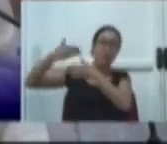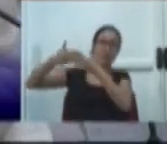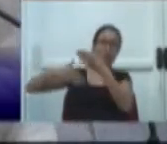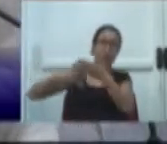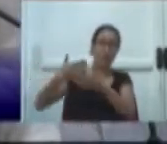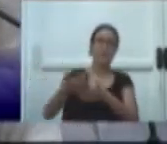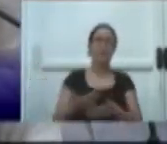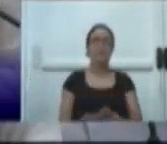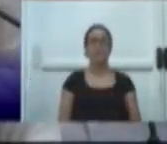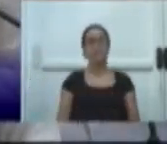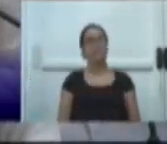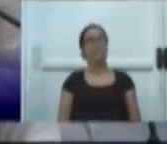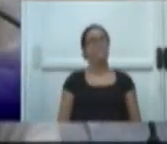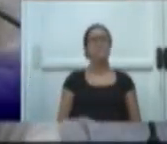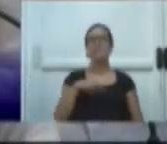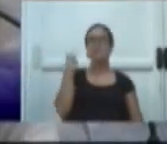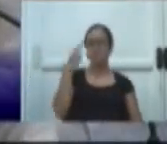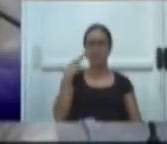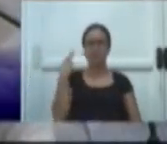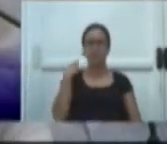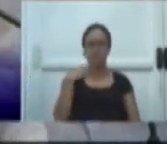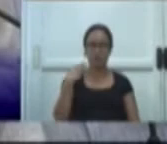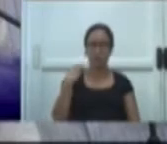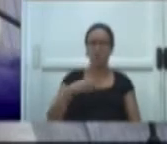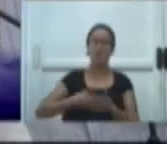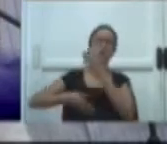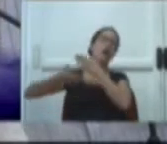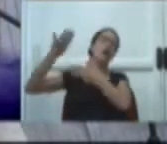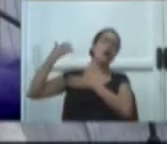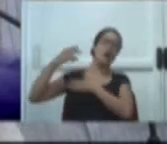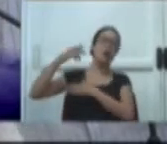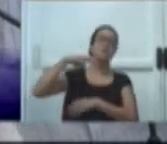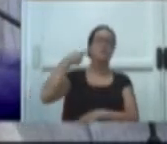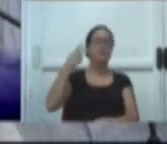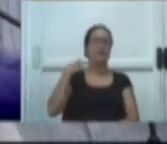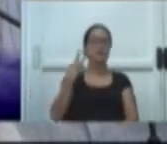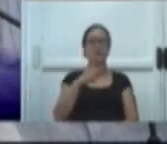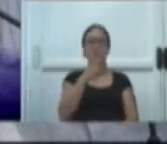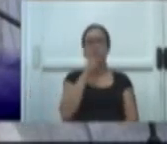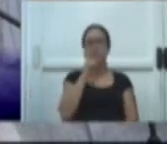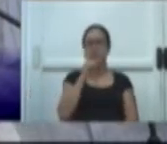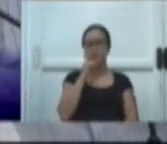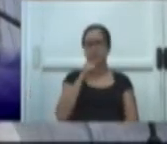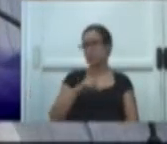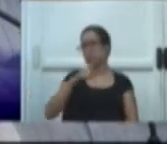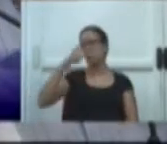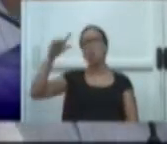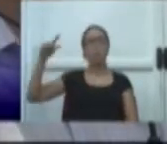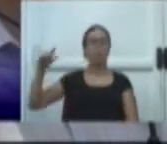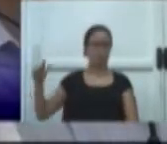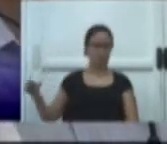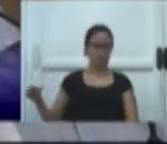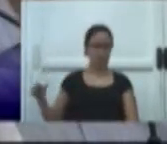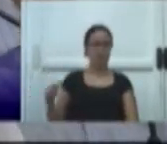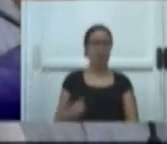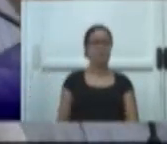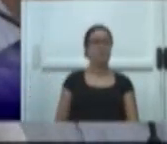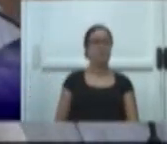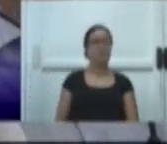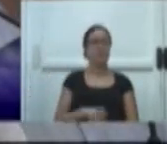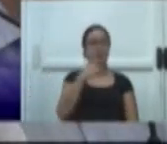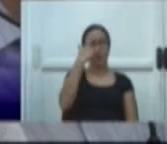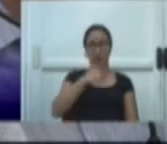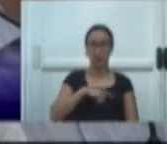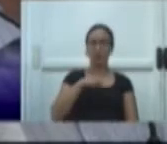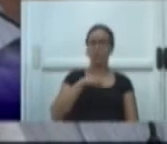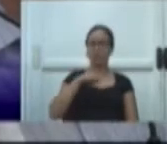gestões anteriores, né? Vereador Ronei, vereador Dr. Raul e os que aqui passaram. E, com certeza, quando eu